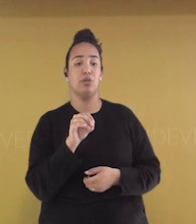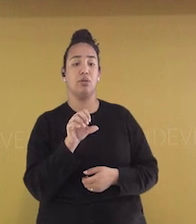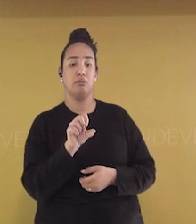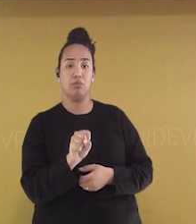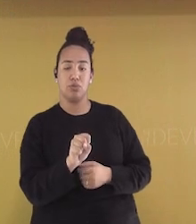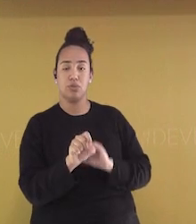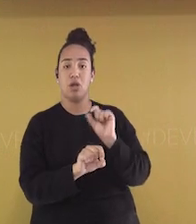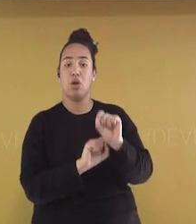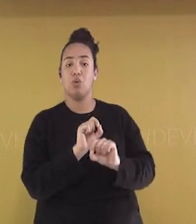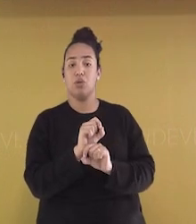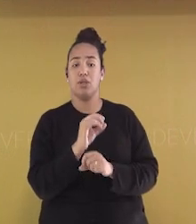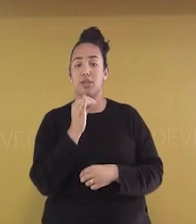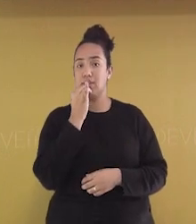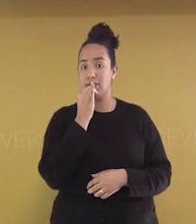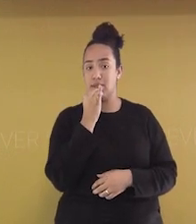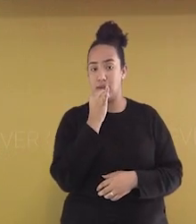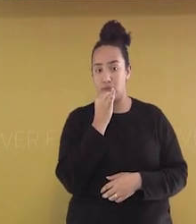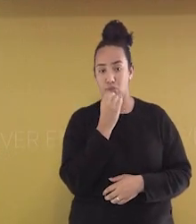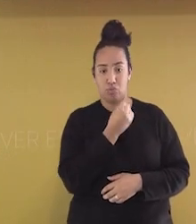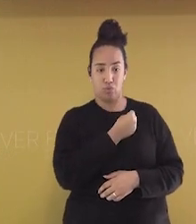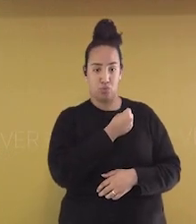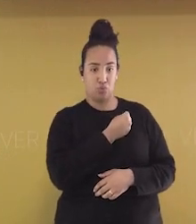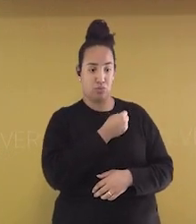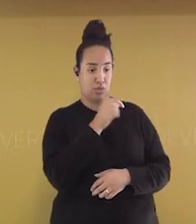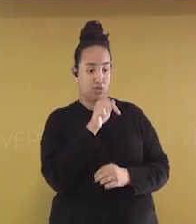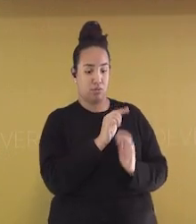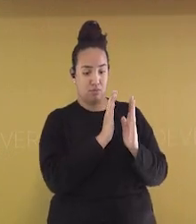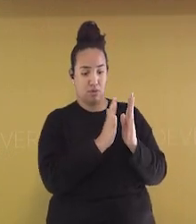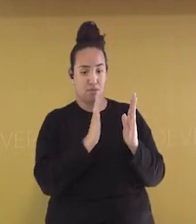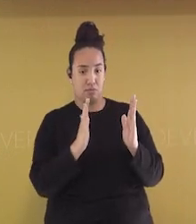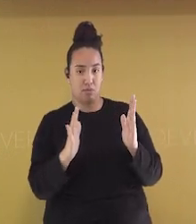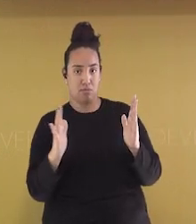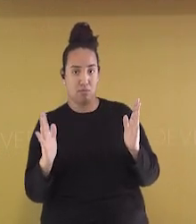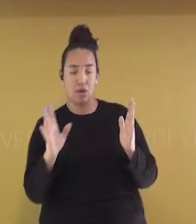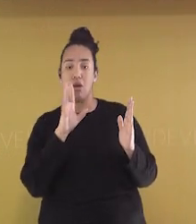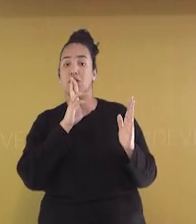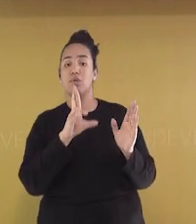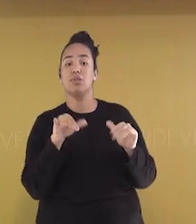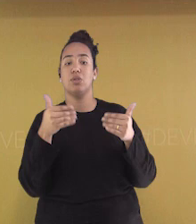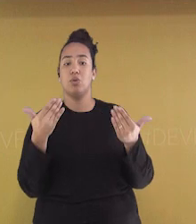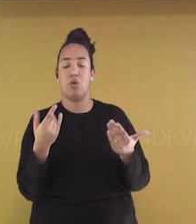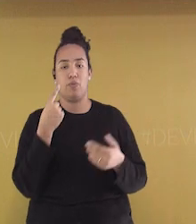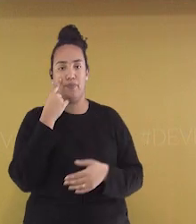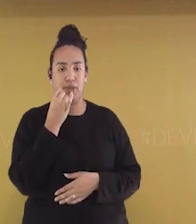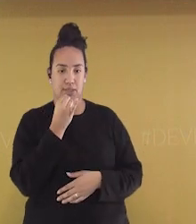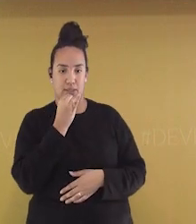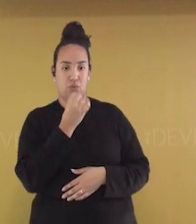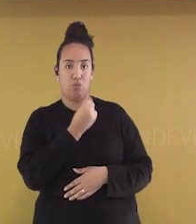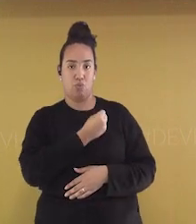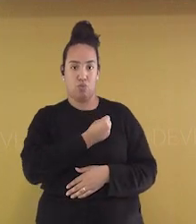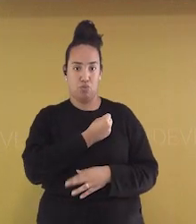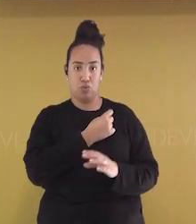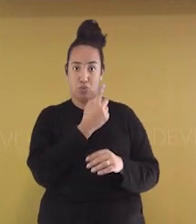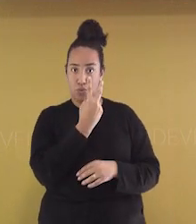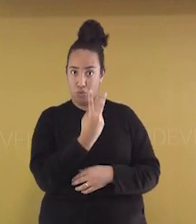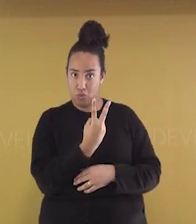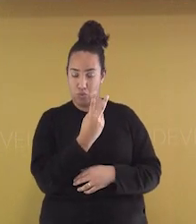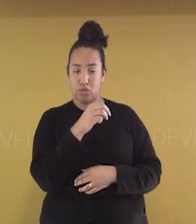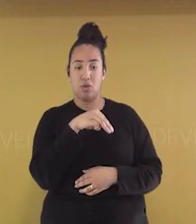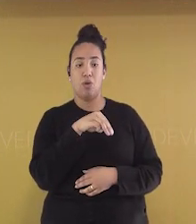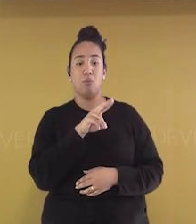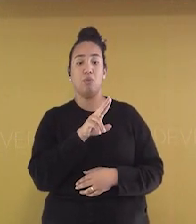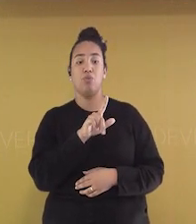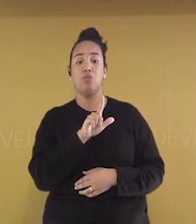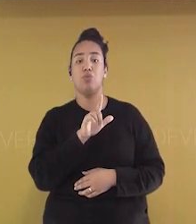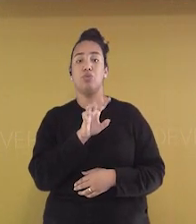da multiplicação desse número pela sequência numérica. Por exemplo, os múltiplos de 2 são